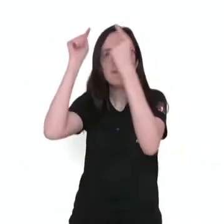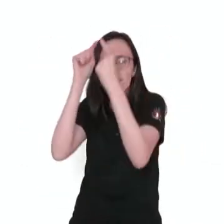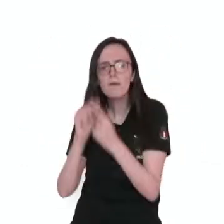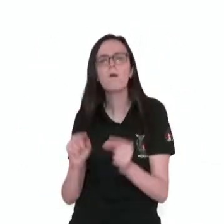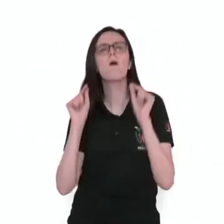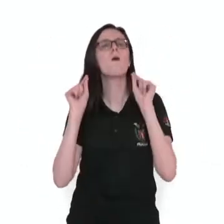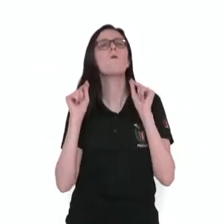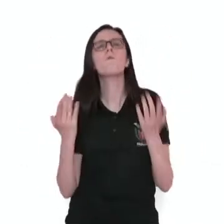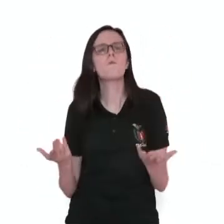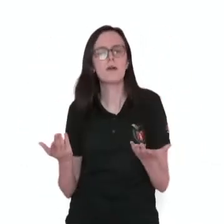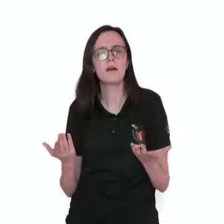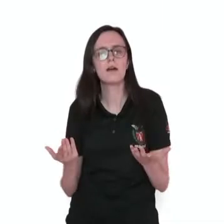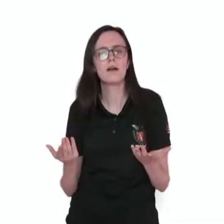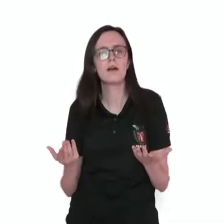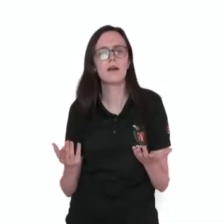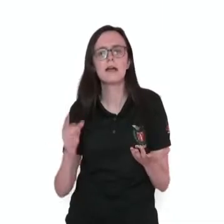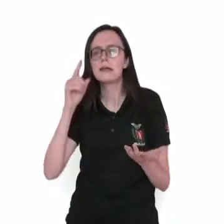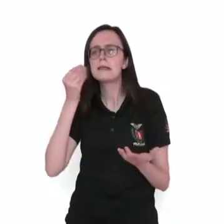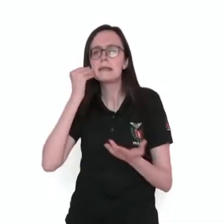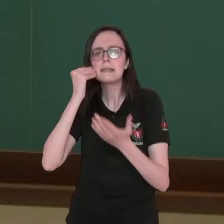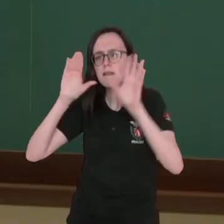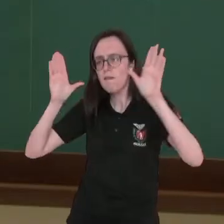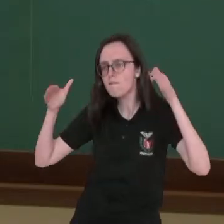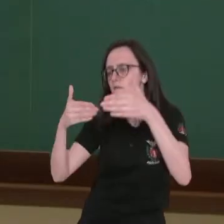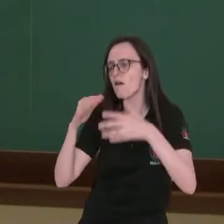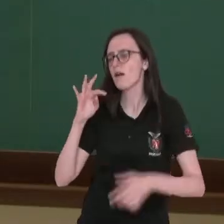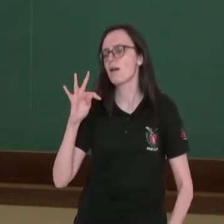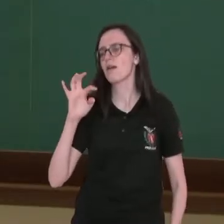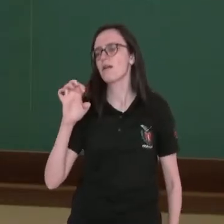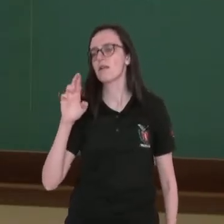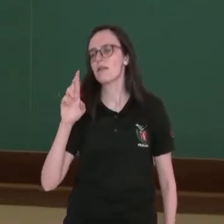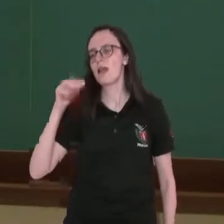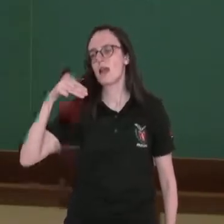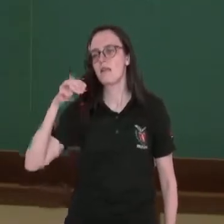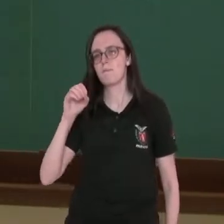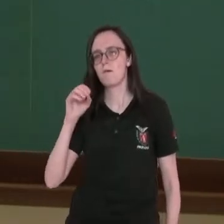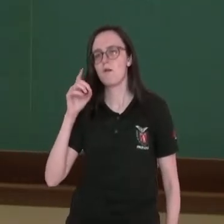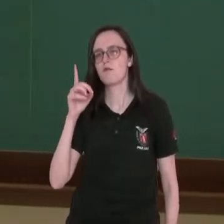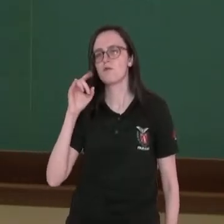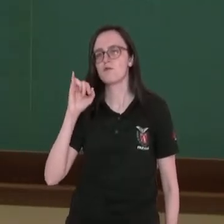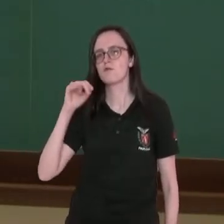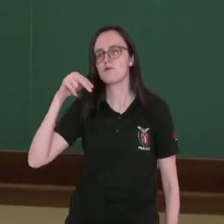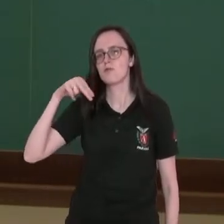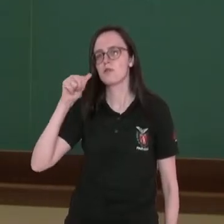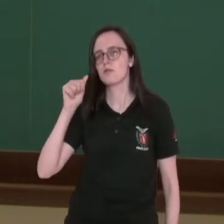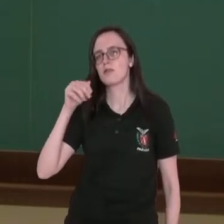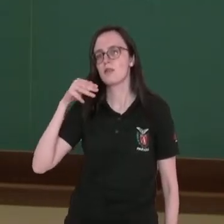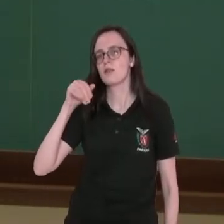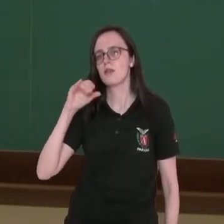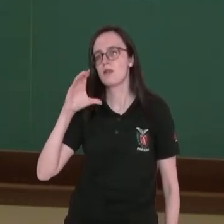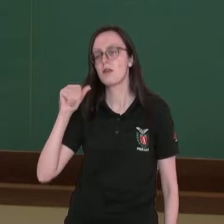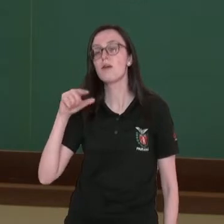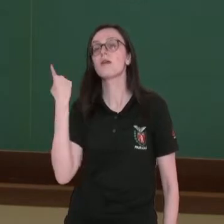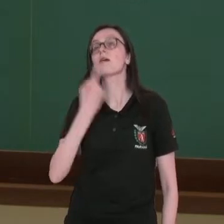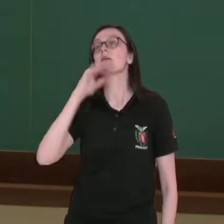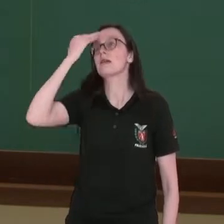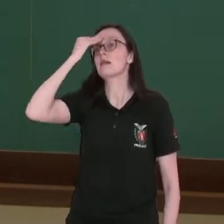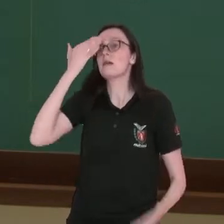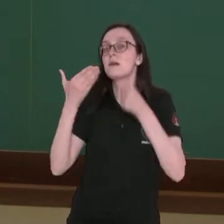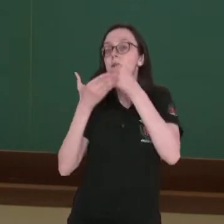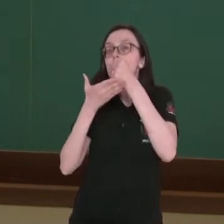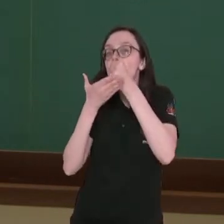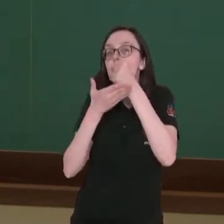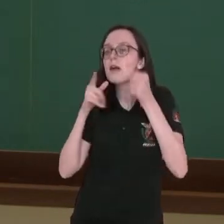objetivos na termodinâmica, ou seja, em você entender os conceitos básicos da